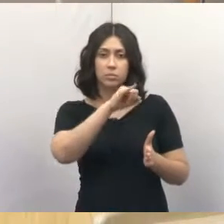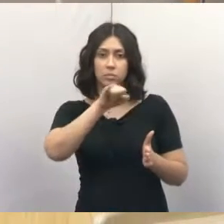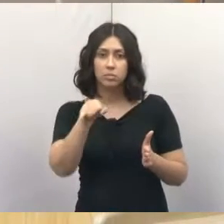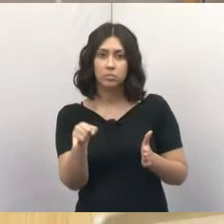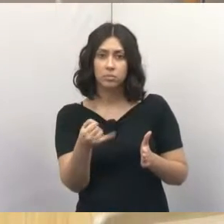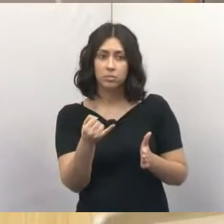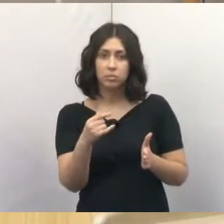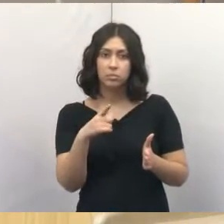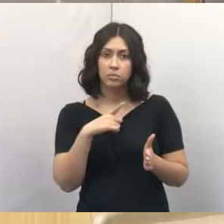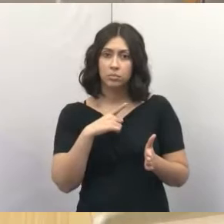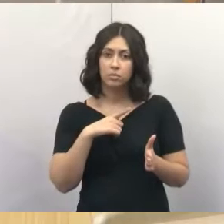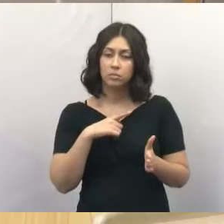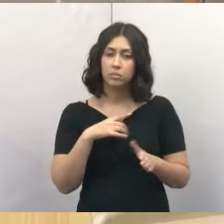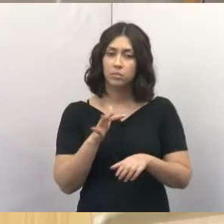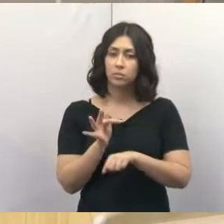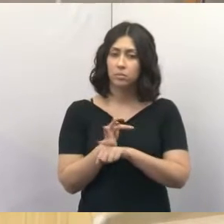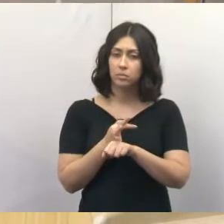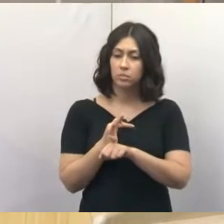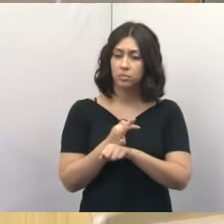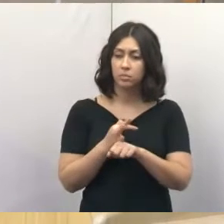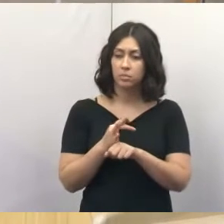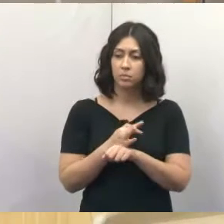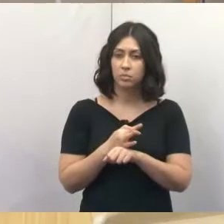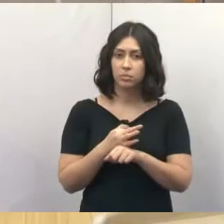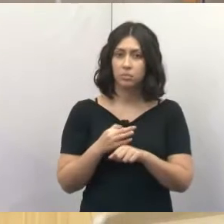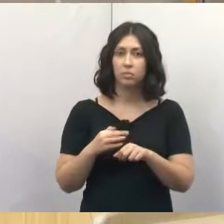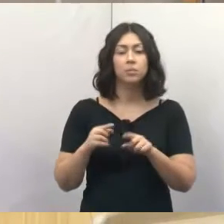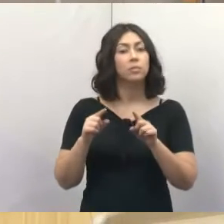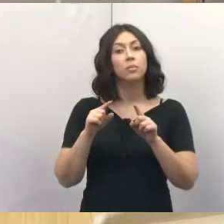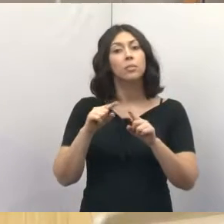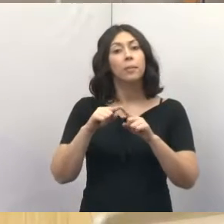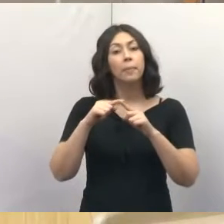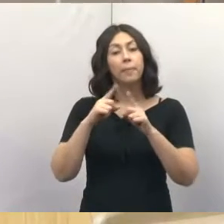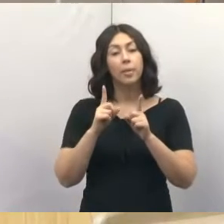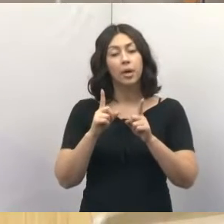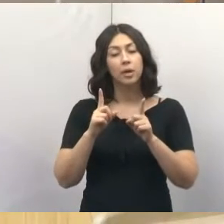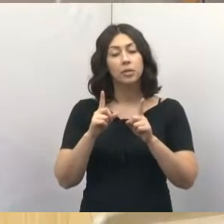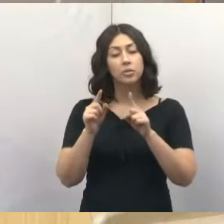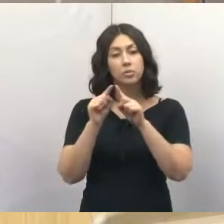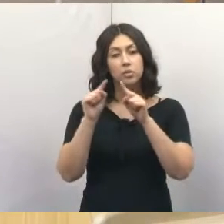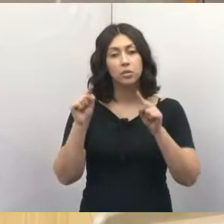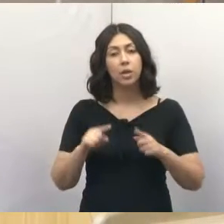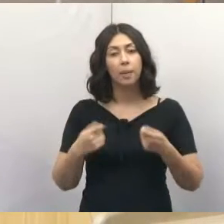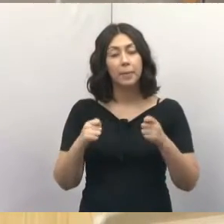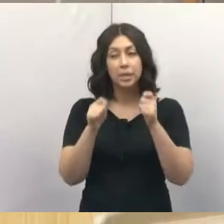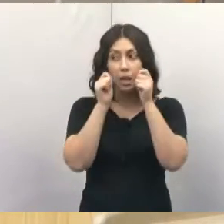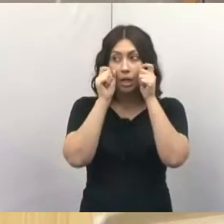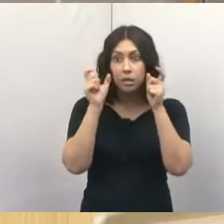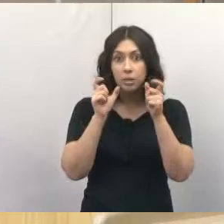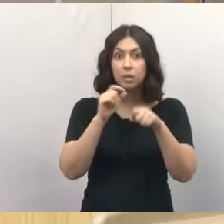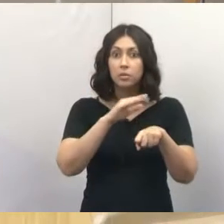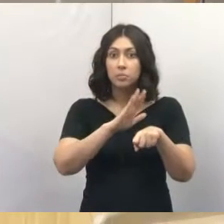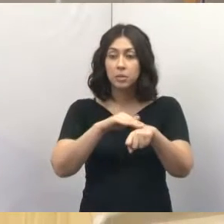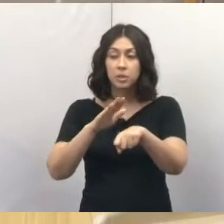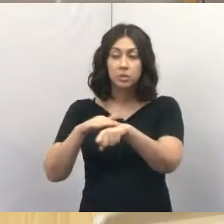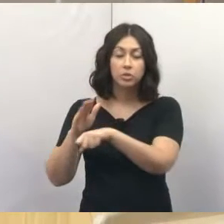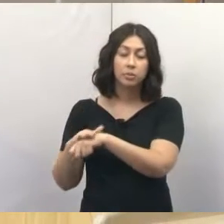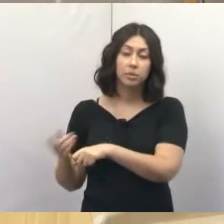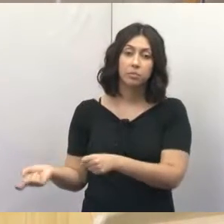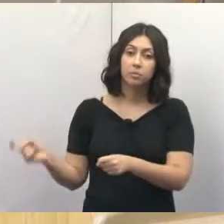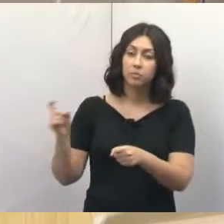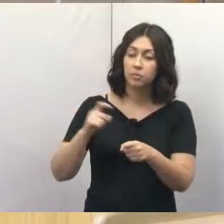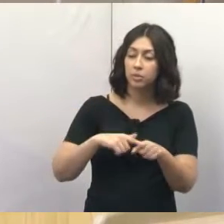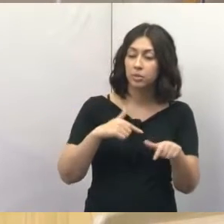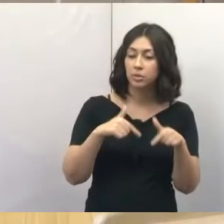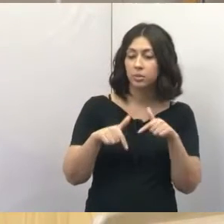recesso administrativo, devendo os servidores estarem em regime de plantão para os casos de convocação dos respectivos secretários,